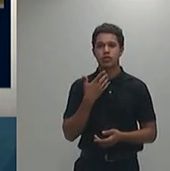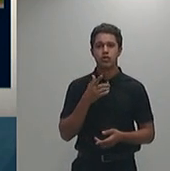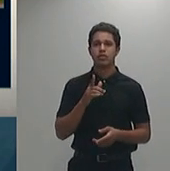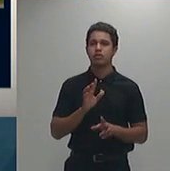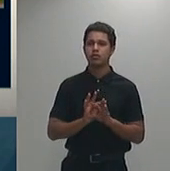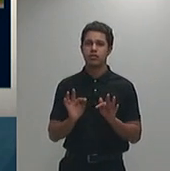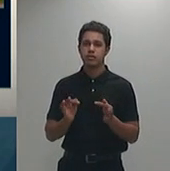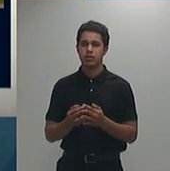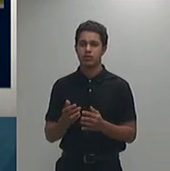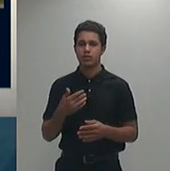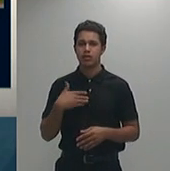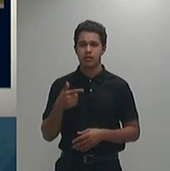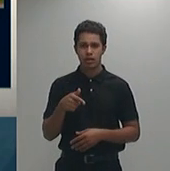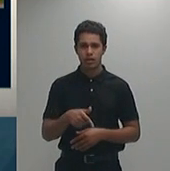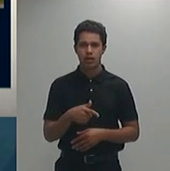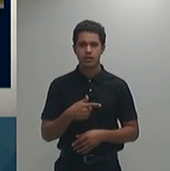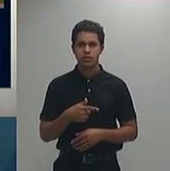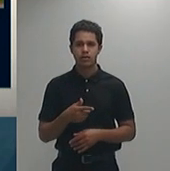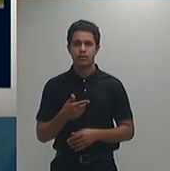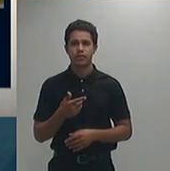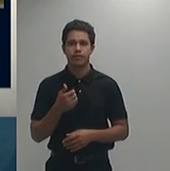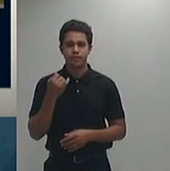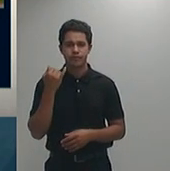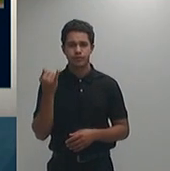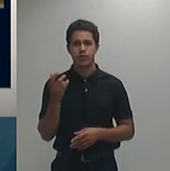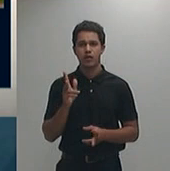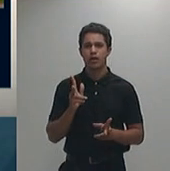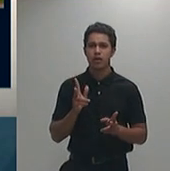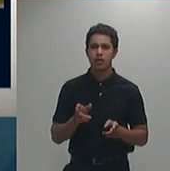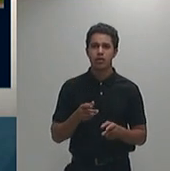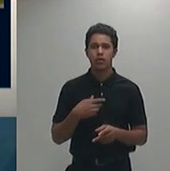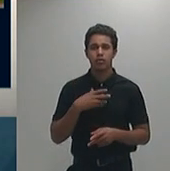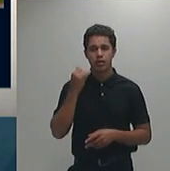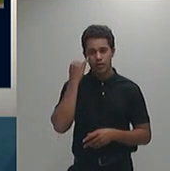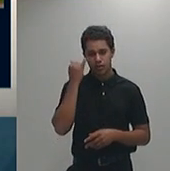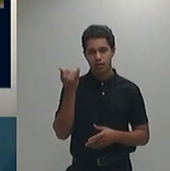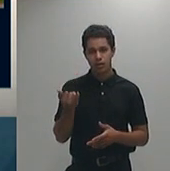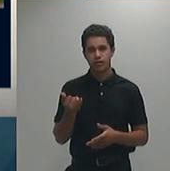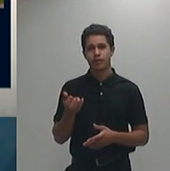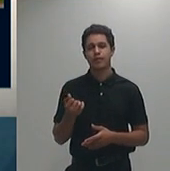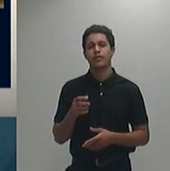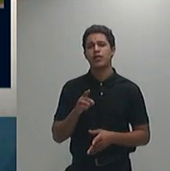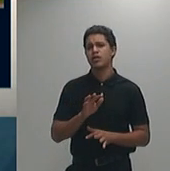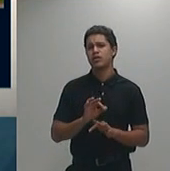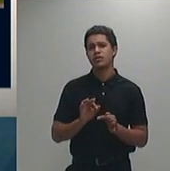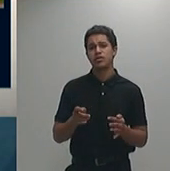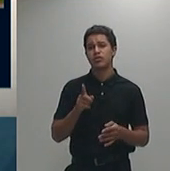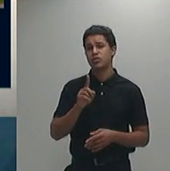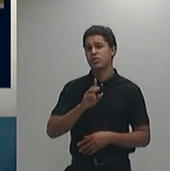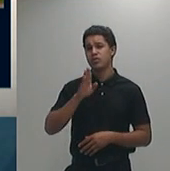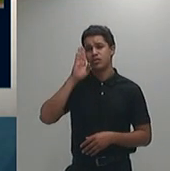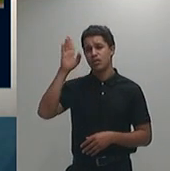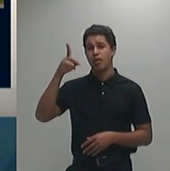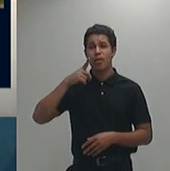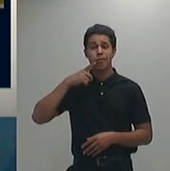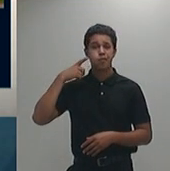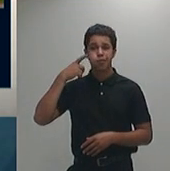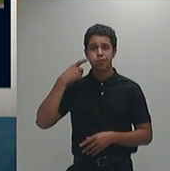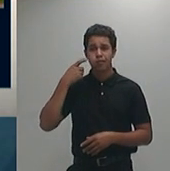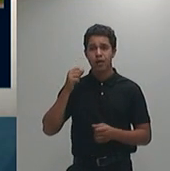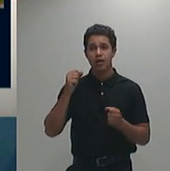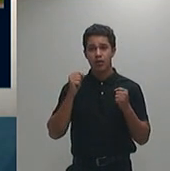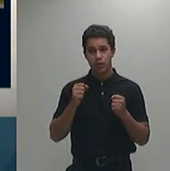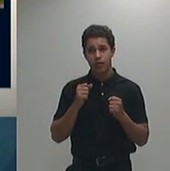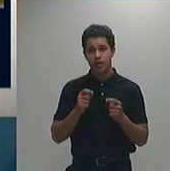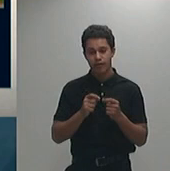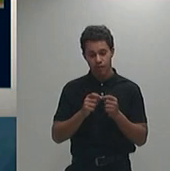e para esta finalidade como na hipótese somente o advogado poderá ser o